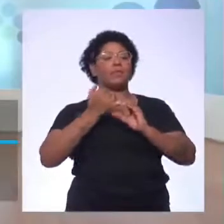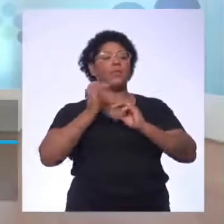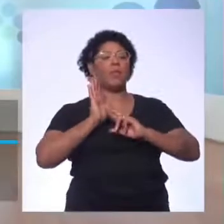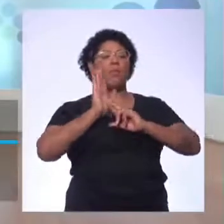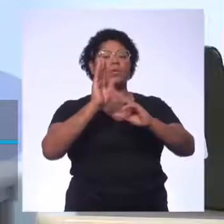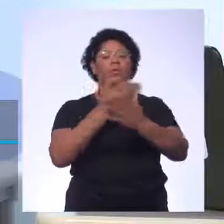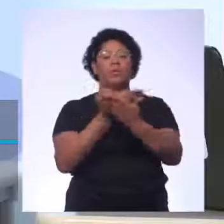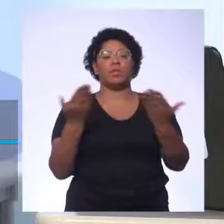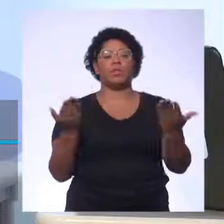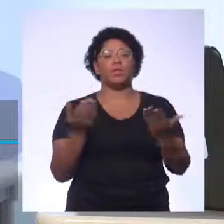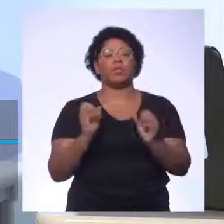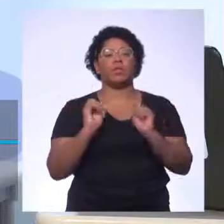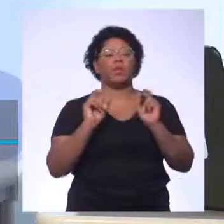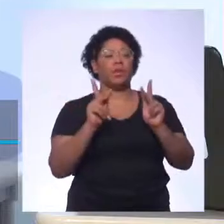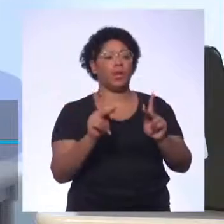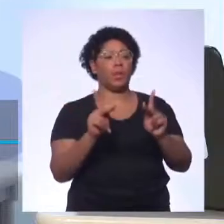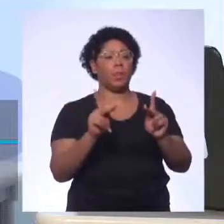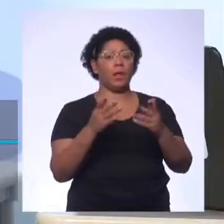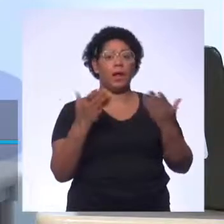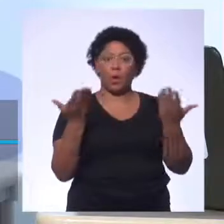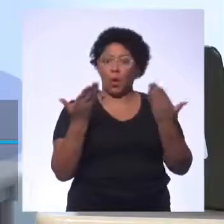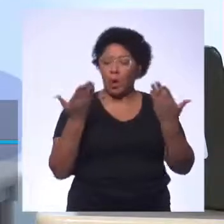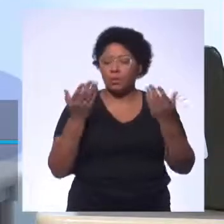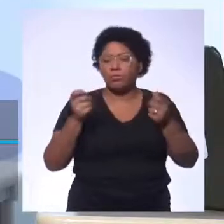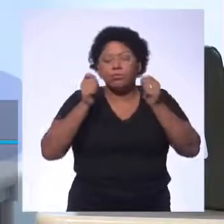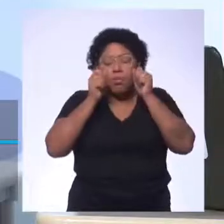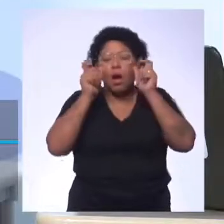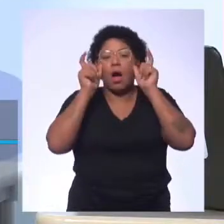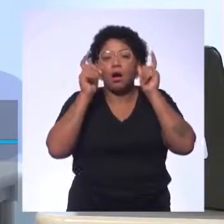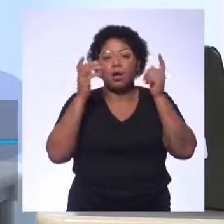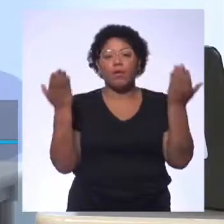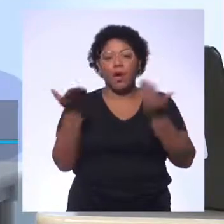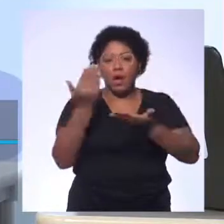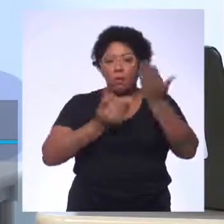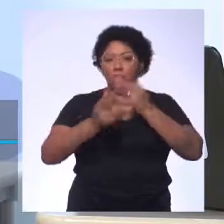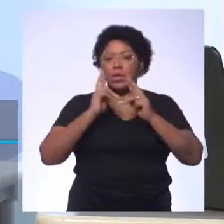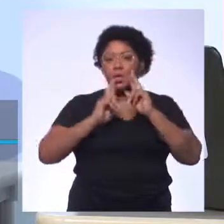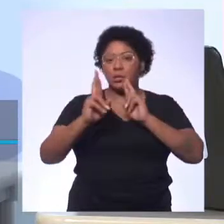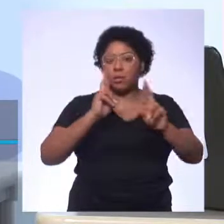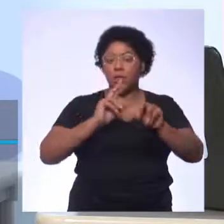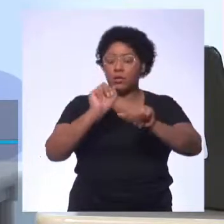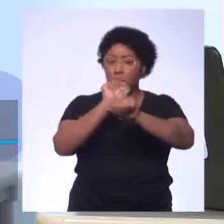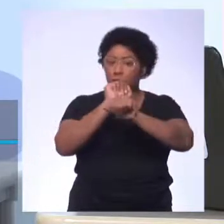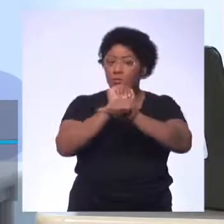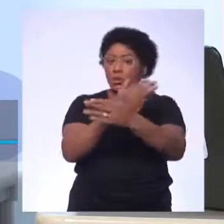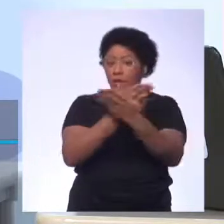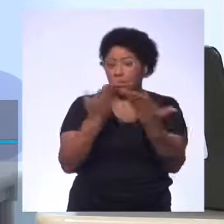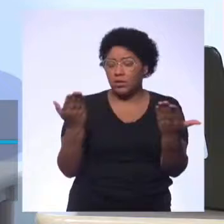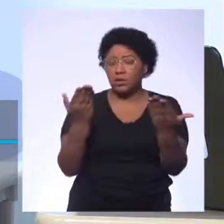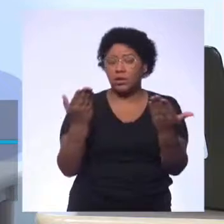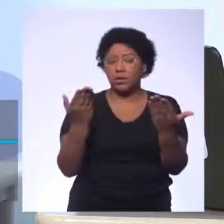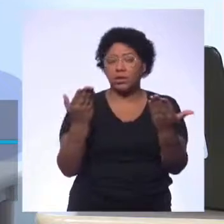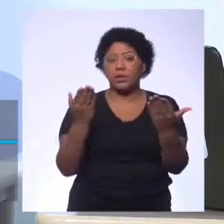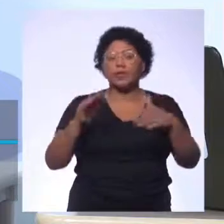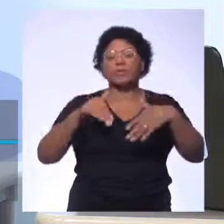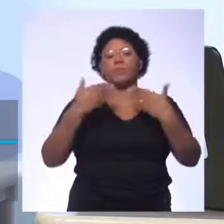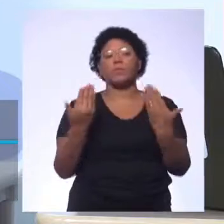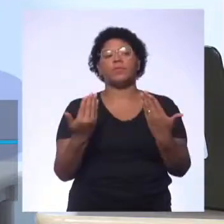Ok, então vamos lá. Acordem aí, comecem a responder, vamos aguardar a participação de vocês. Então, para